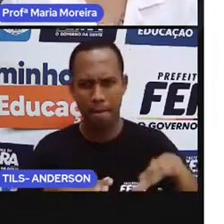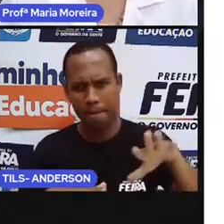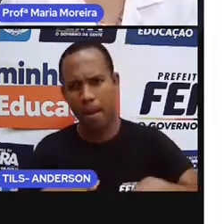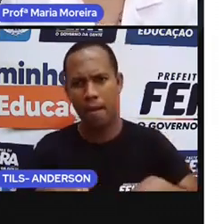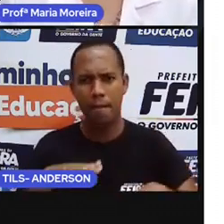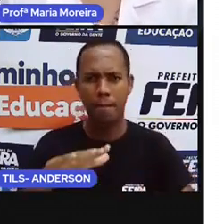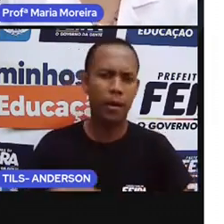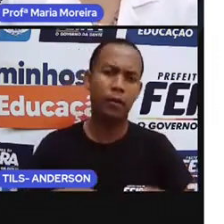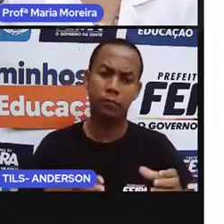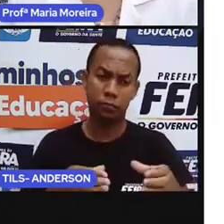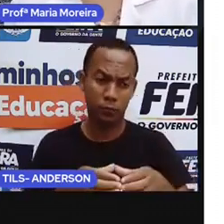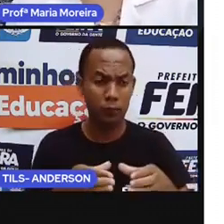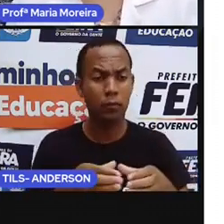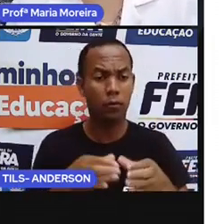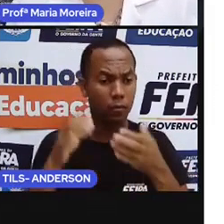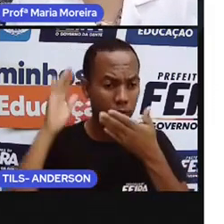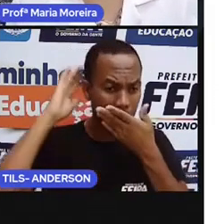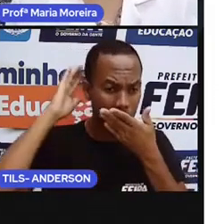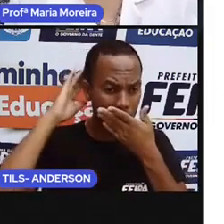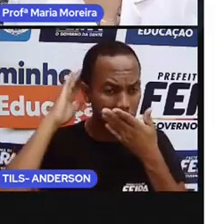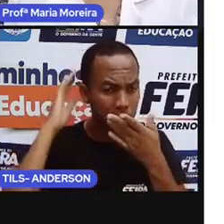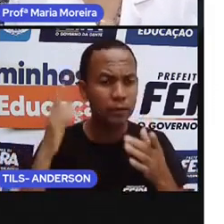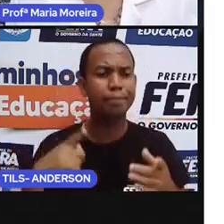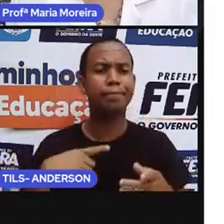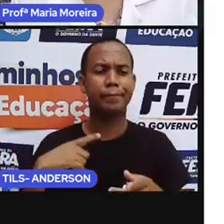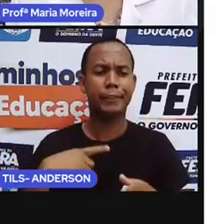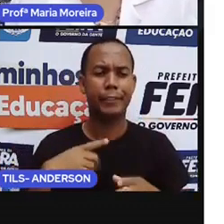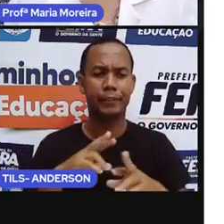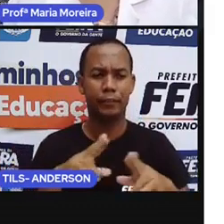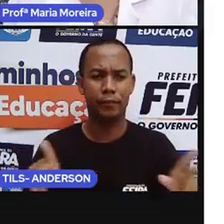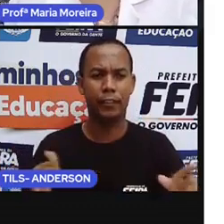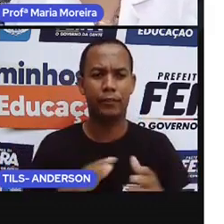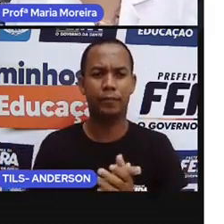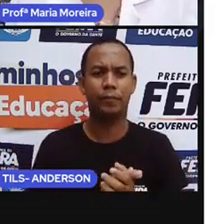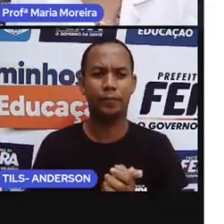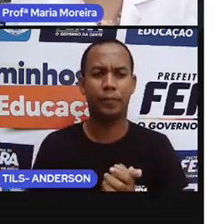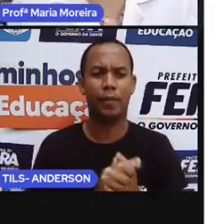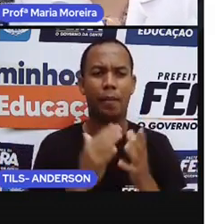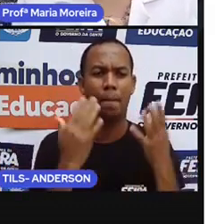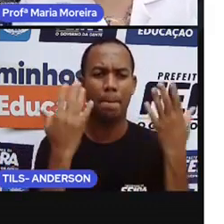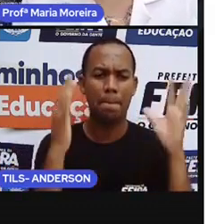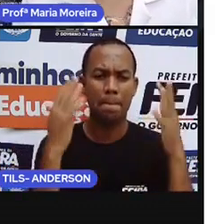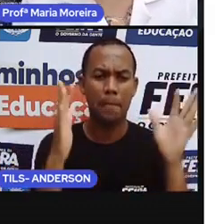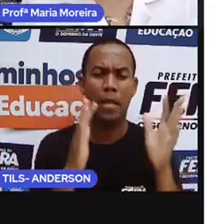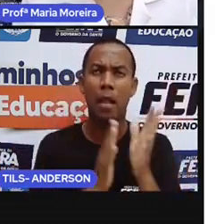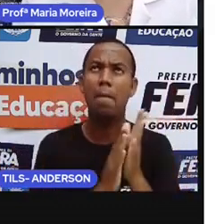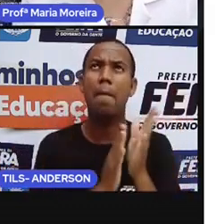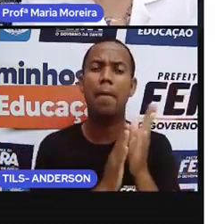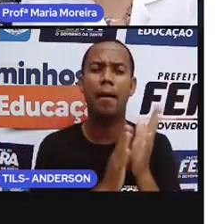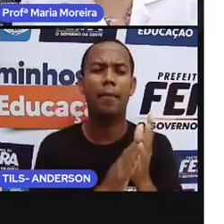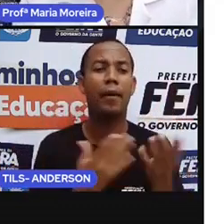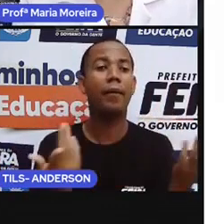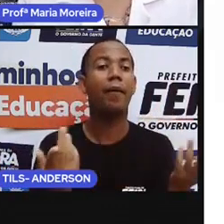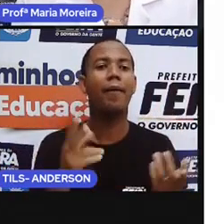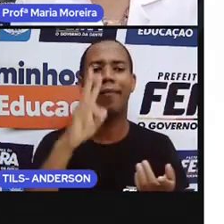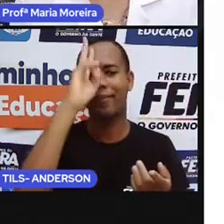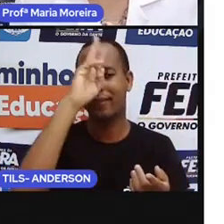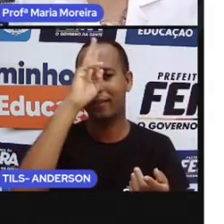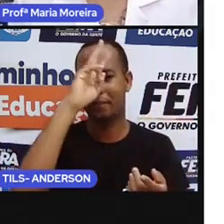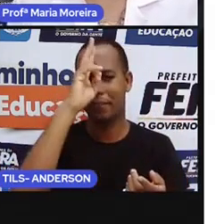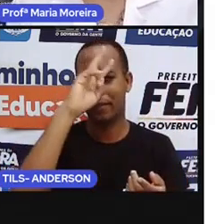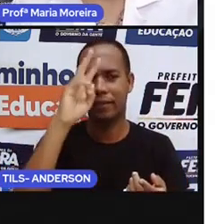os movimentos, para mostrar que os movimentos serão feitos, e usar as mãos com as palmas, se a gente lembrar, lembra o quê?